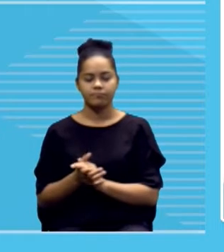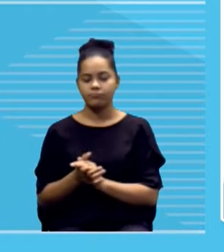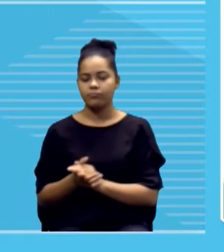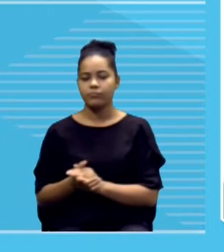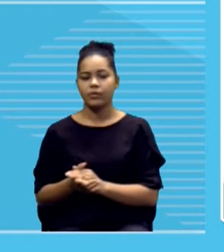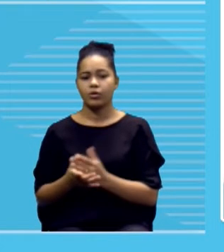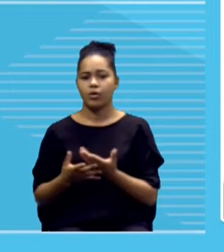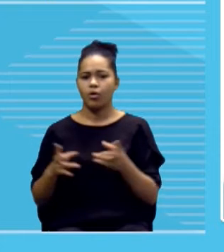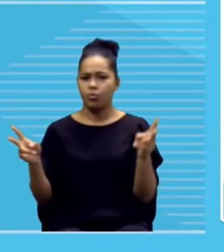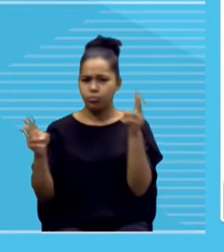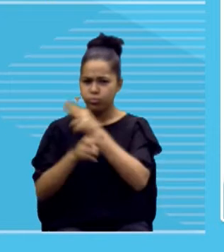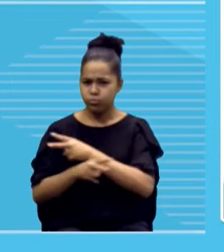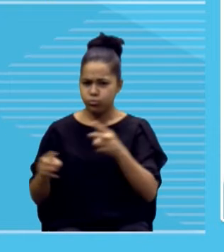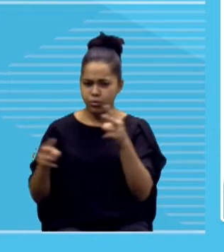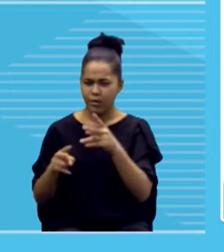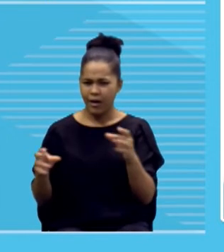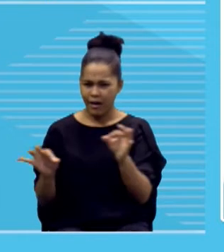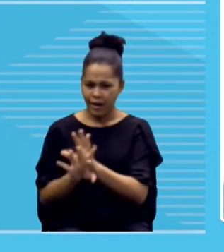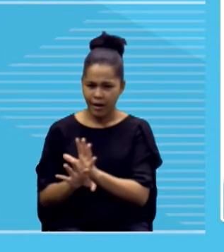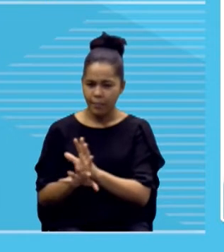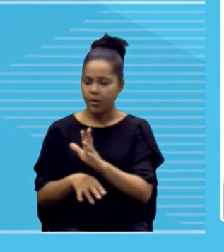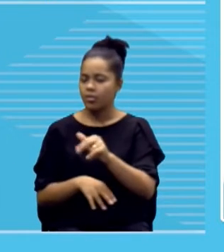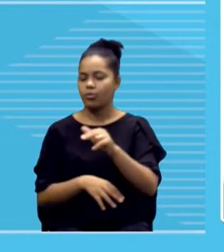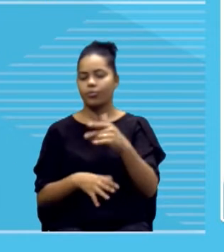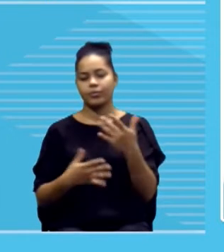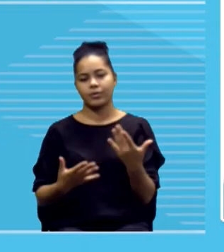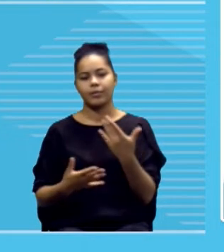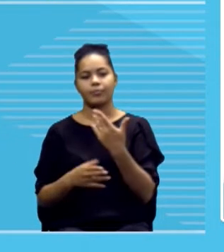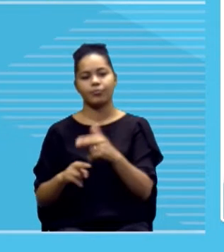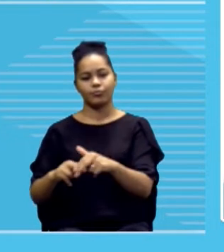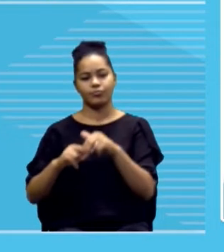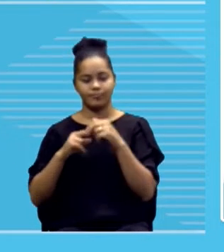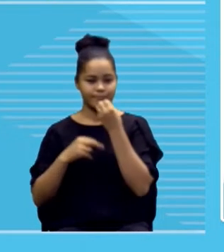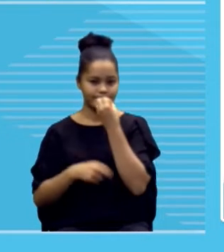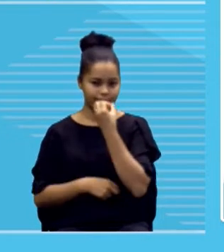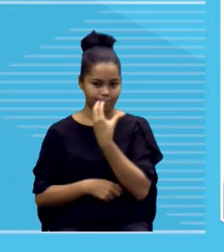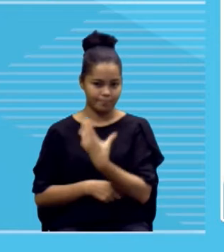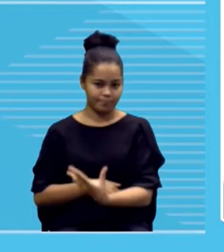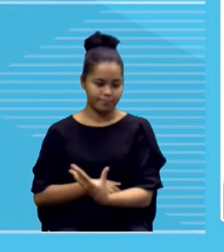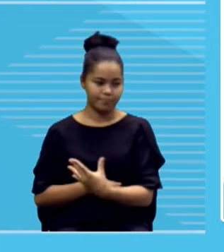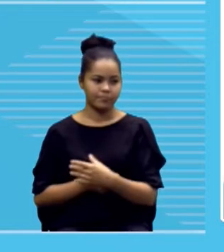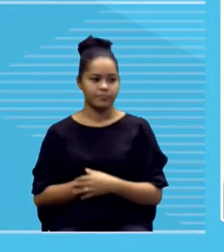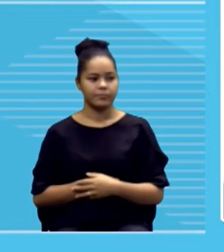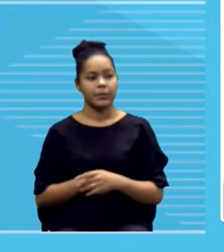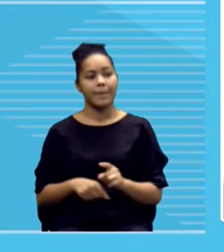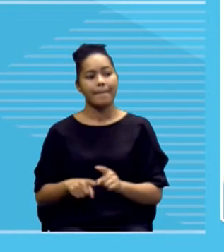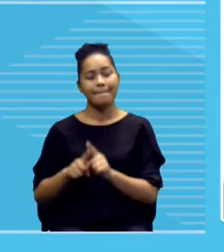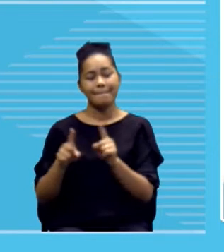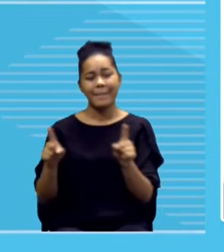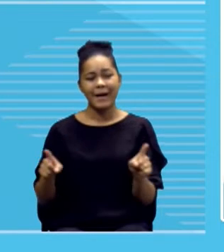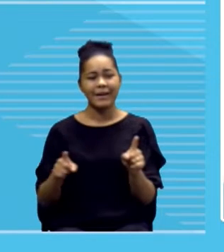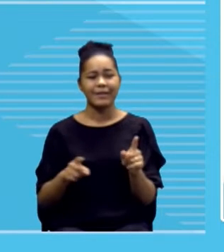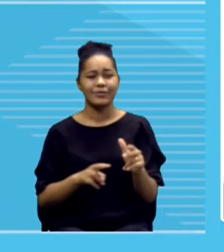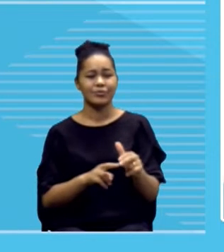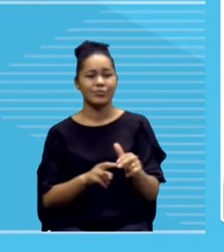lá. E os pontos negativos são: os aerogeradores têm muita poluição sonora e